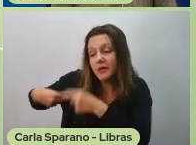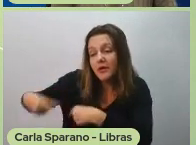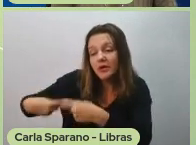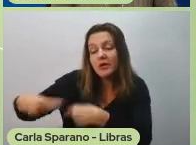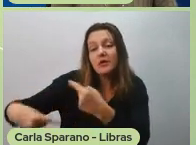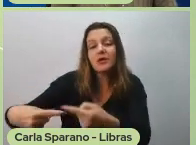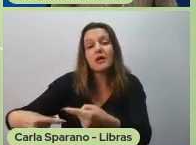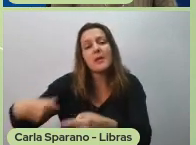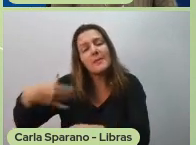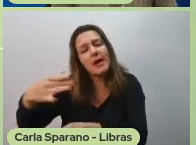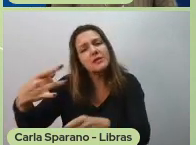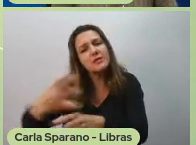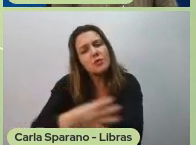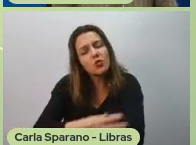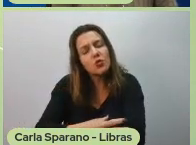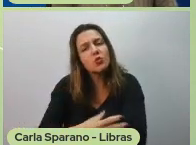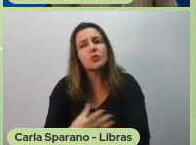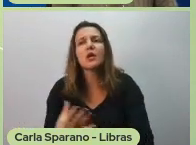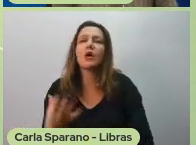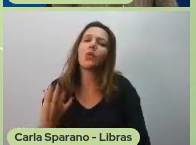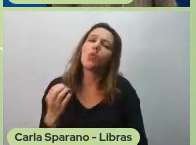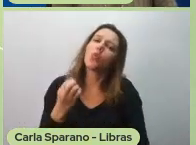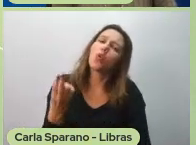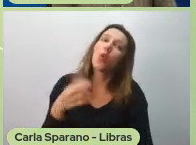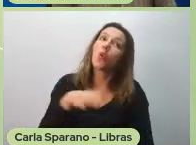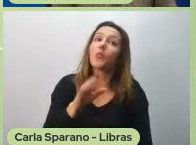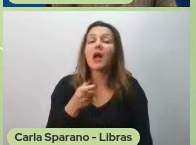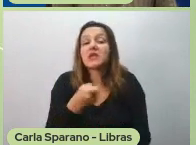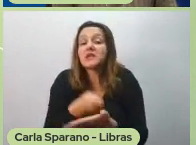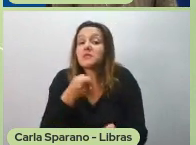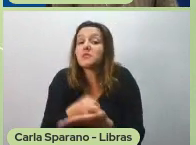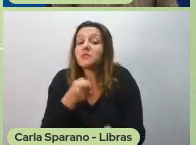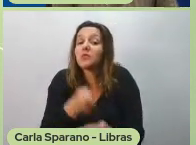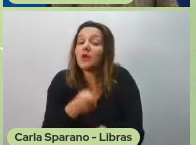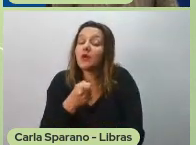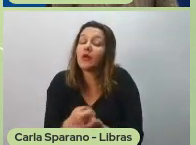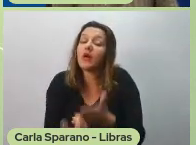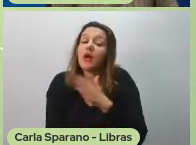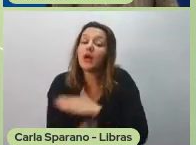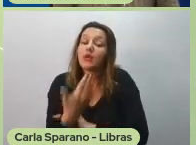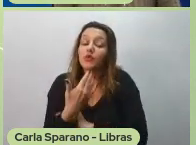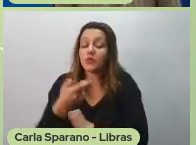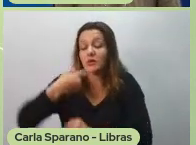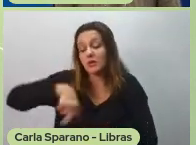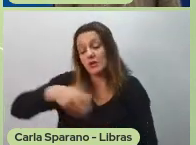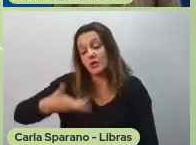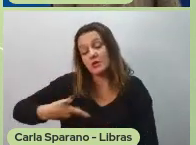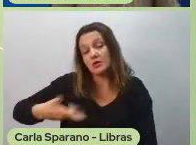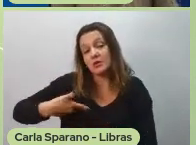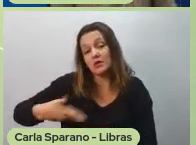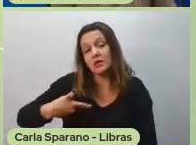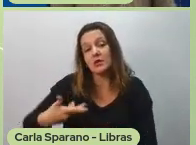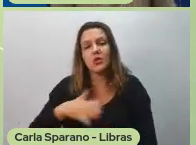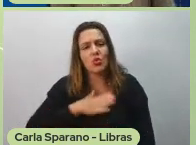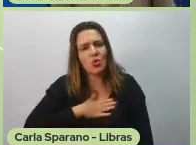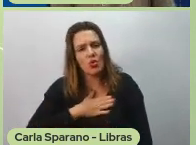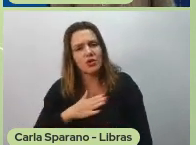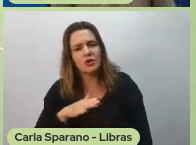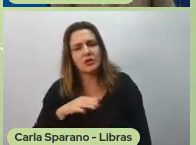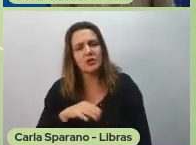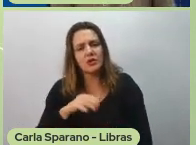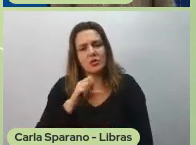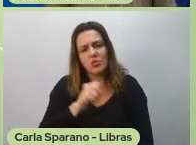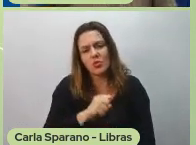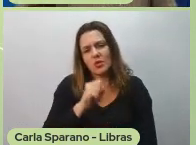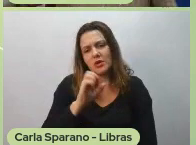mais preparadas ou mais exigentes para nos ajudar a acelerar. Eu gostei daquilo, 88, sabe?